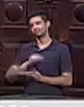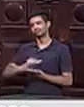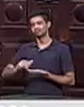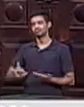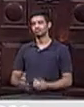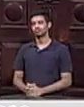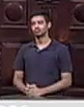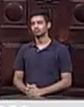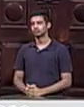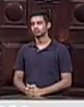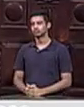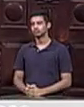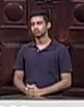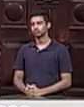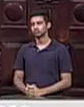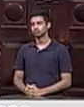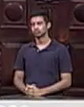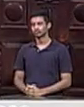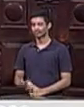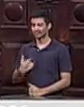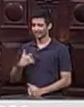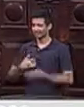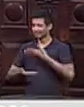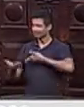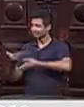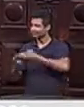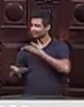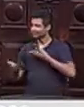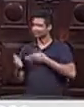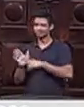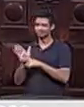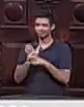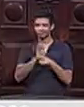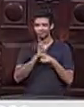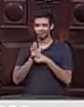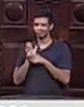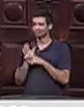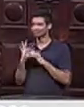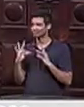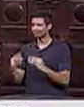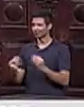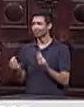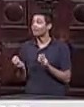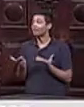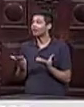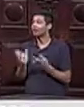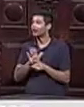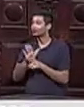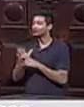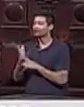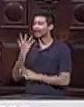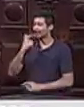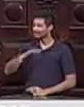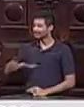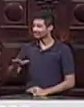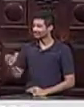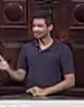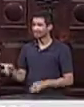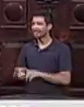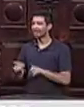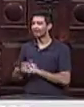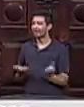E eu tenho compartilhado aqui a defesa que venho fazendo da rede de atendimento à criança, a